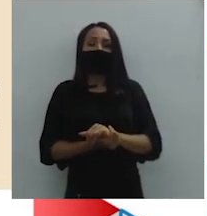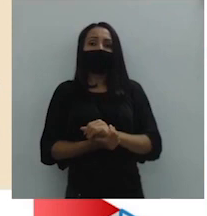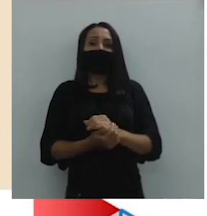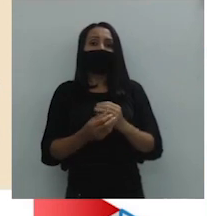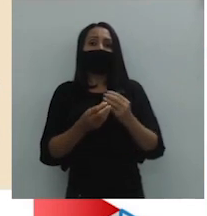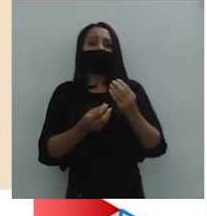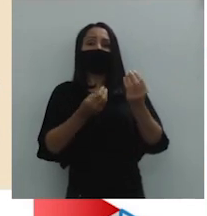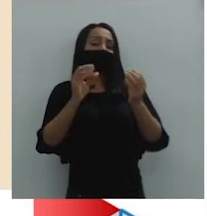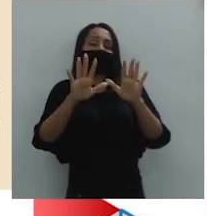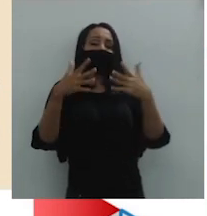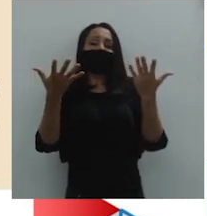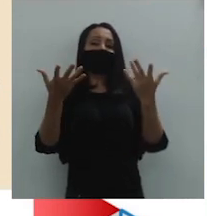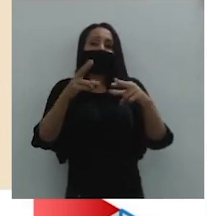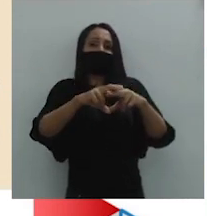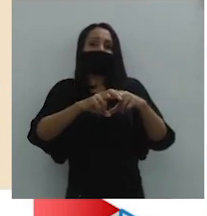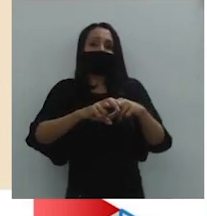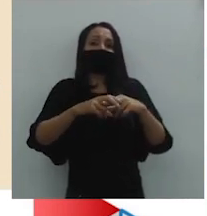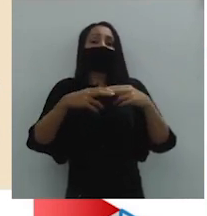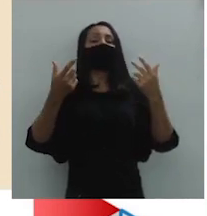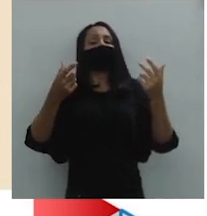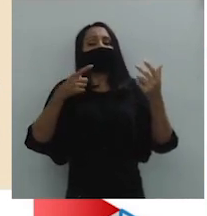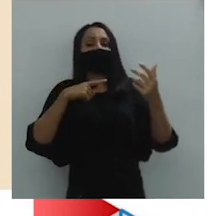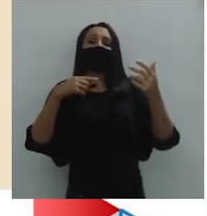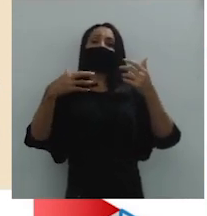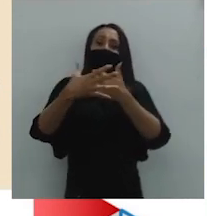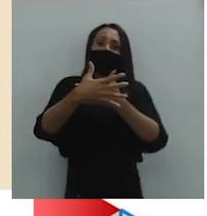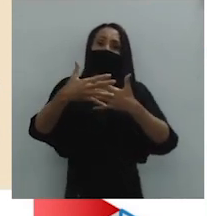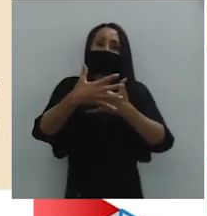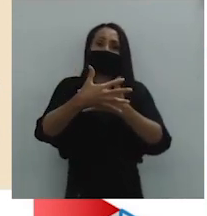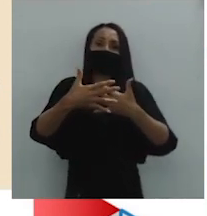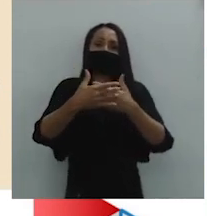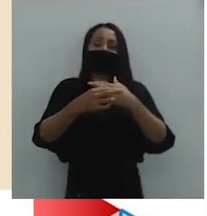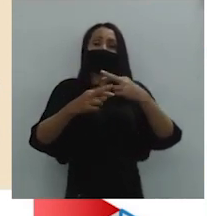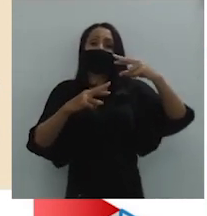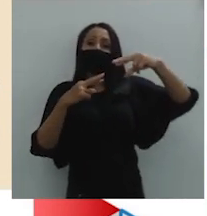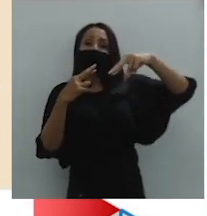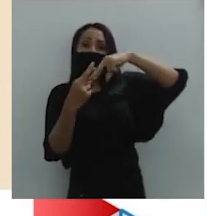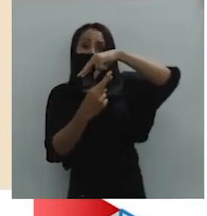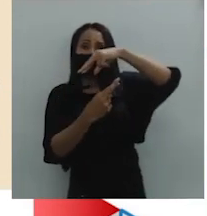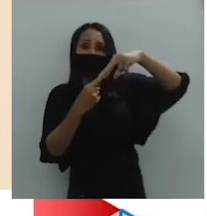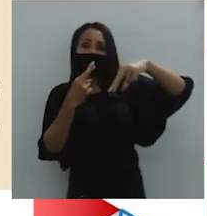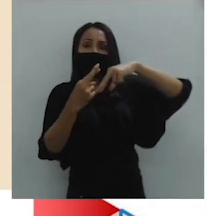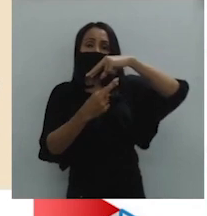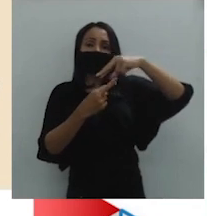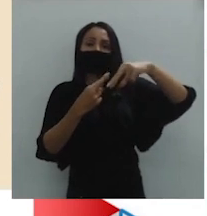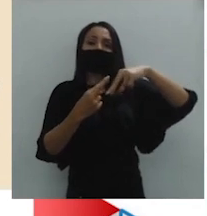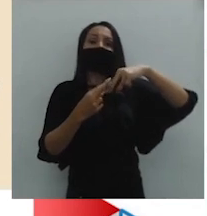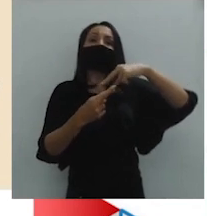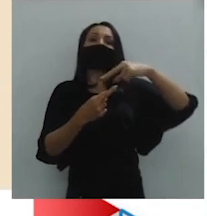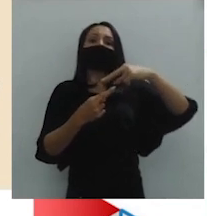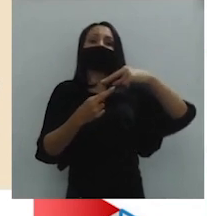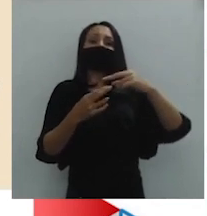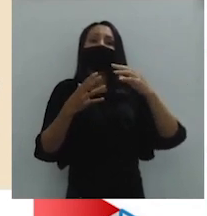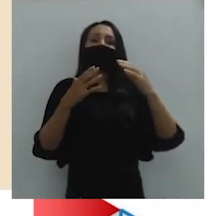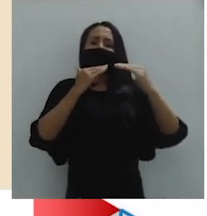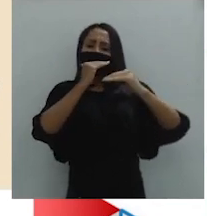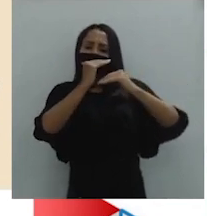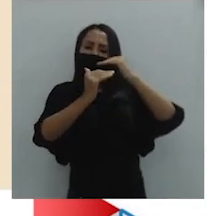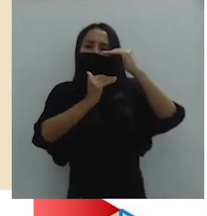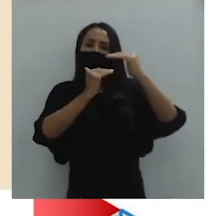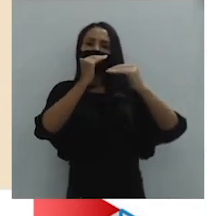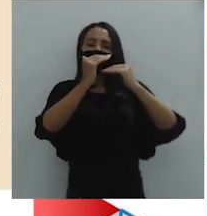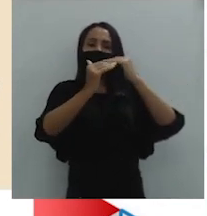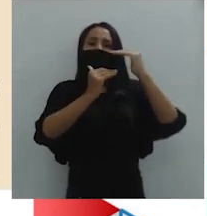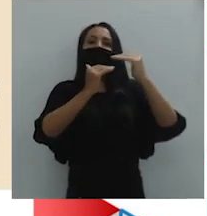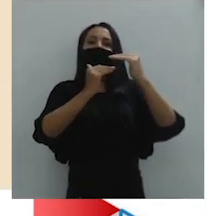fatores? Nós tivemos a urbanização, a revolução médico-sanitária, ou seja, aquele avanço na